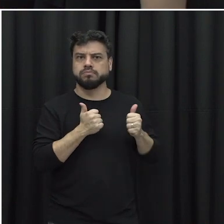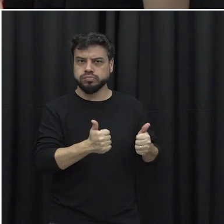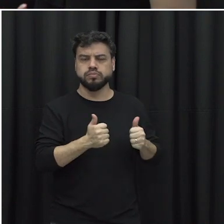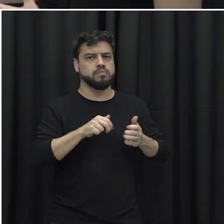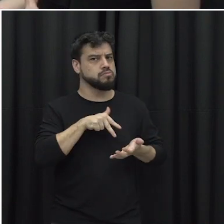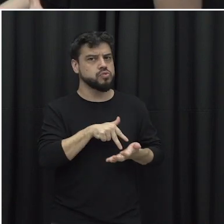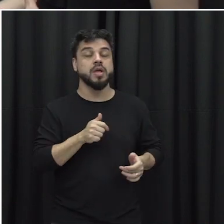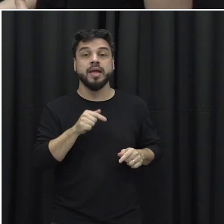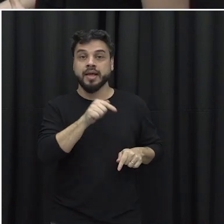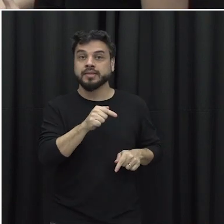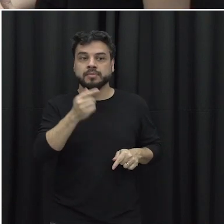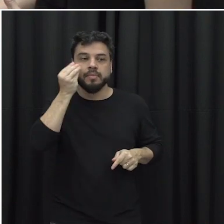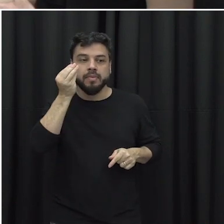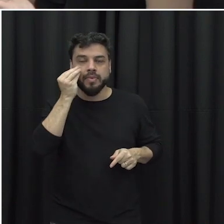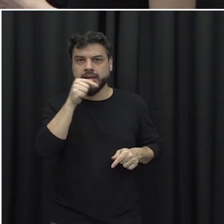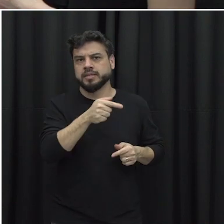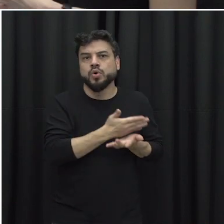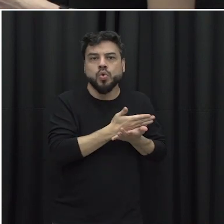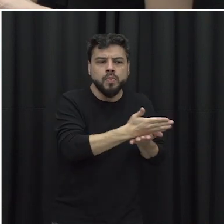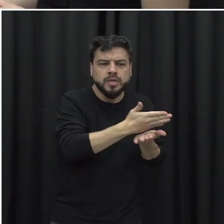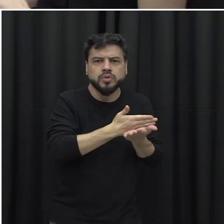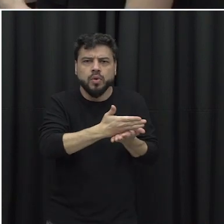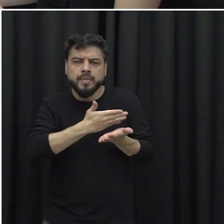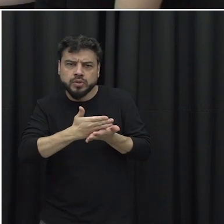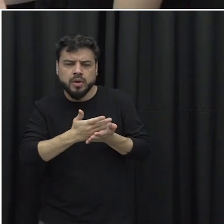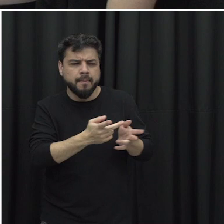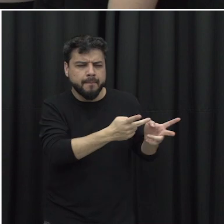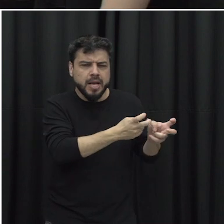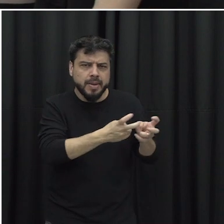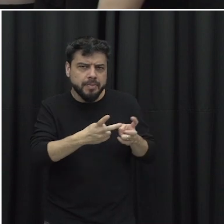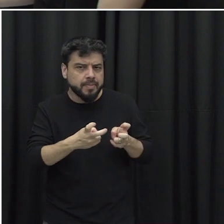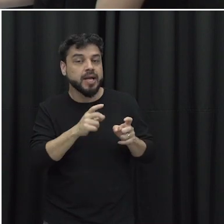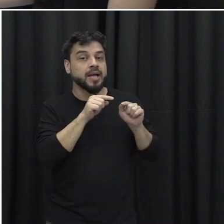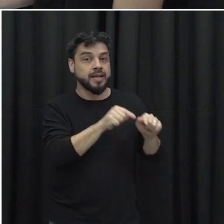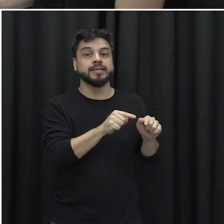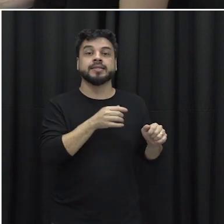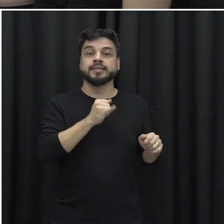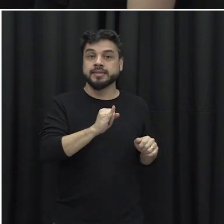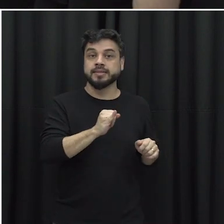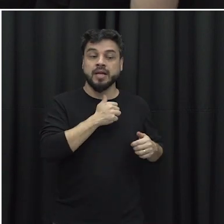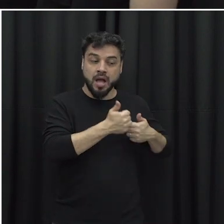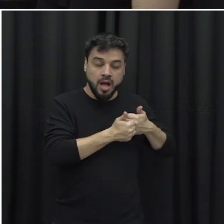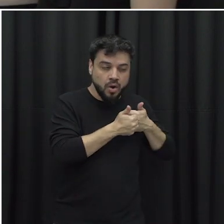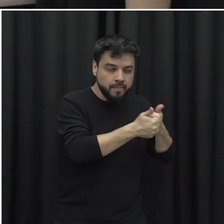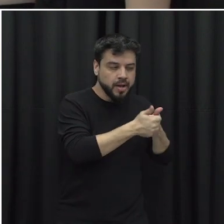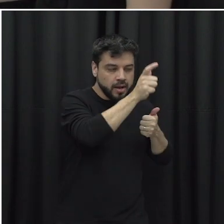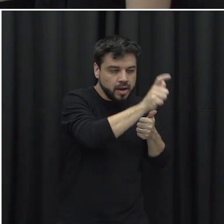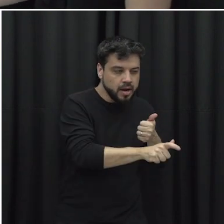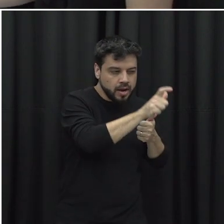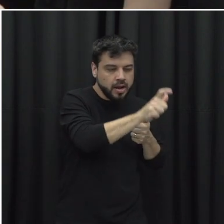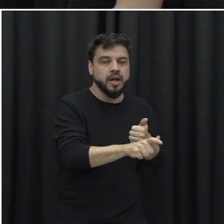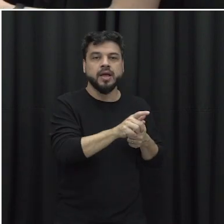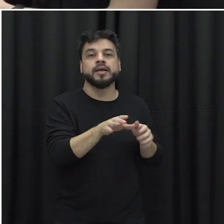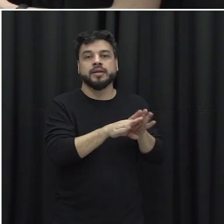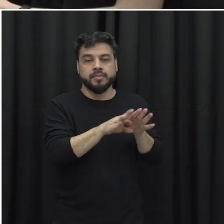esses resultados iniciais que a gente observou no Alzheimer, com o acompanhamento desses casos, e no Parkinson, como é o